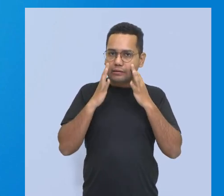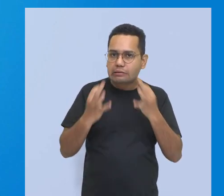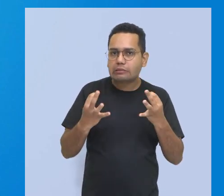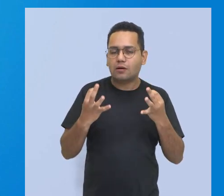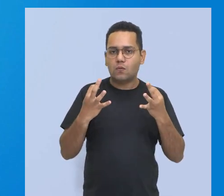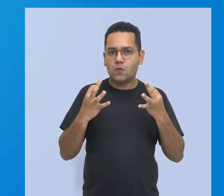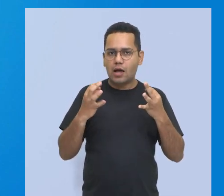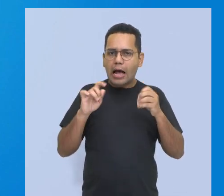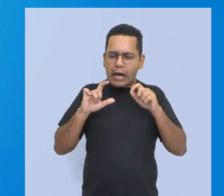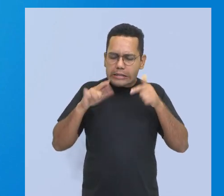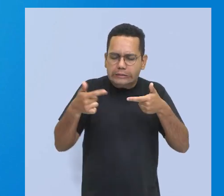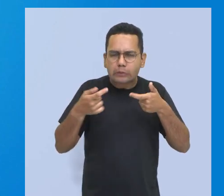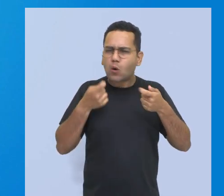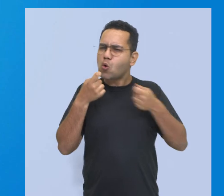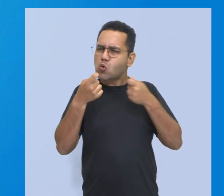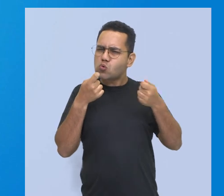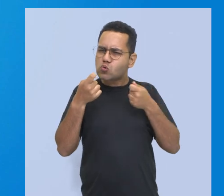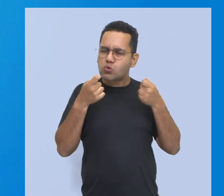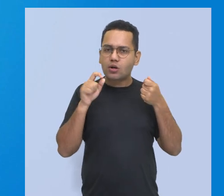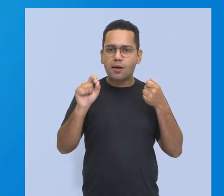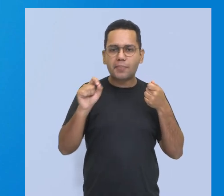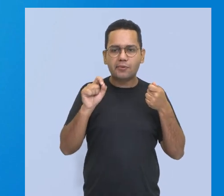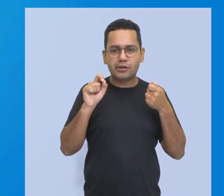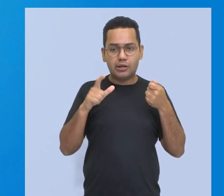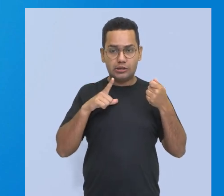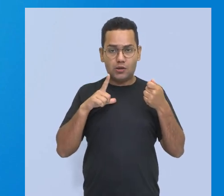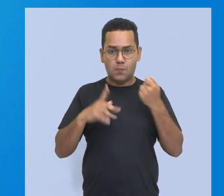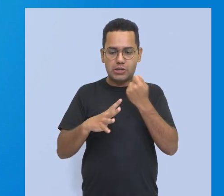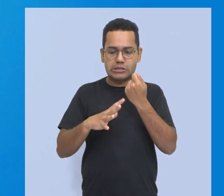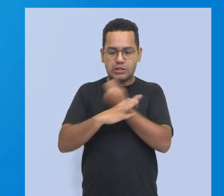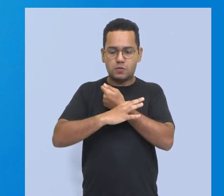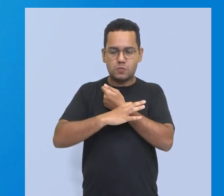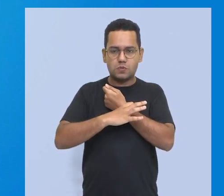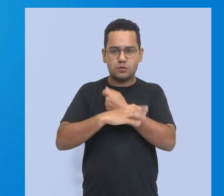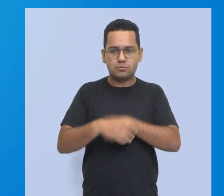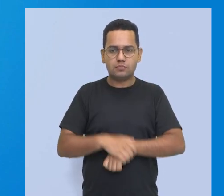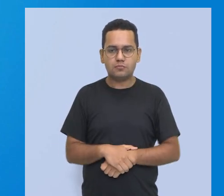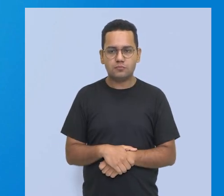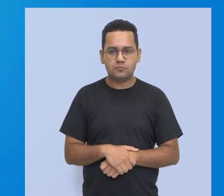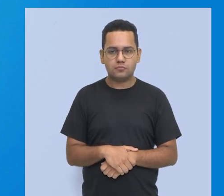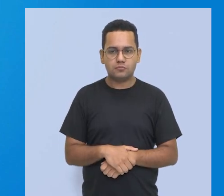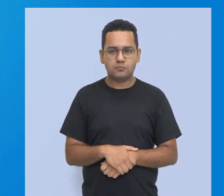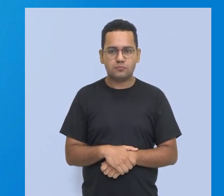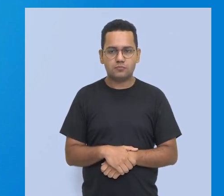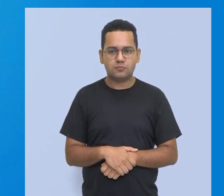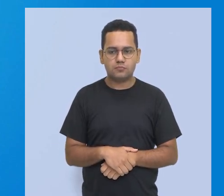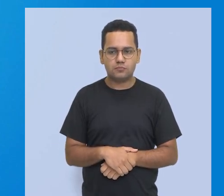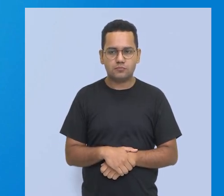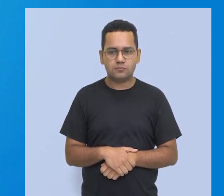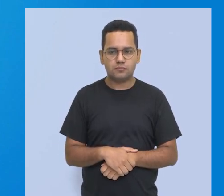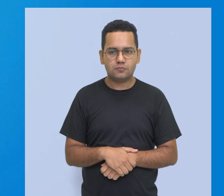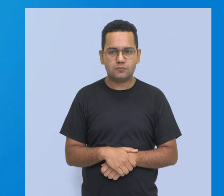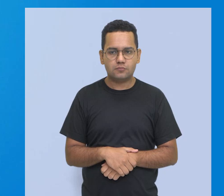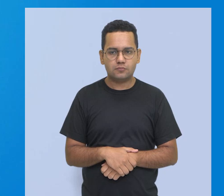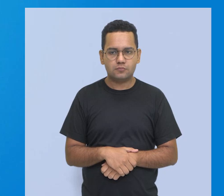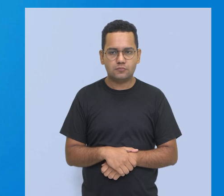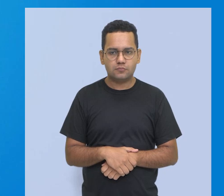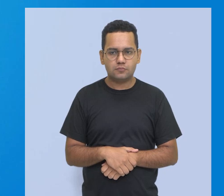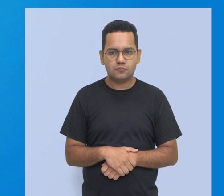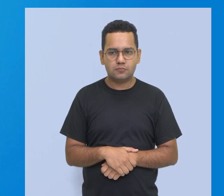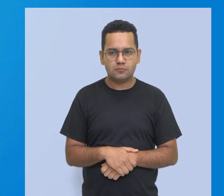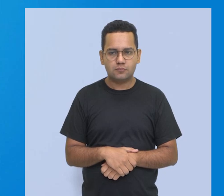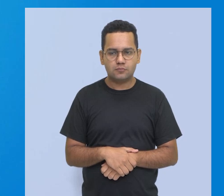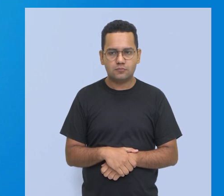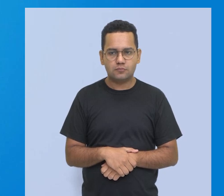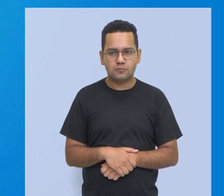vamos dizer assim, essa segurança a mais por conta de podermos ali sempre estarmos inseridos ou podemos ali